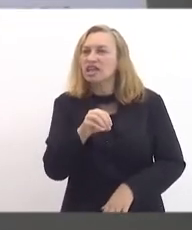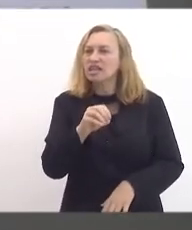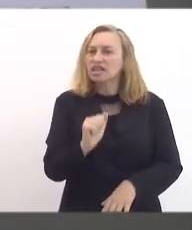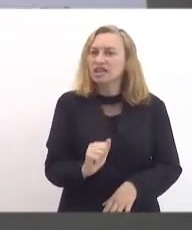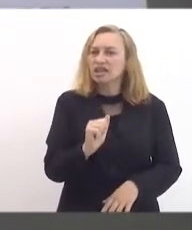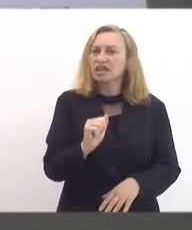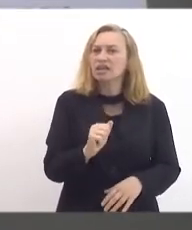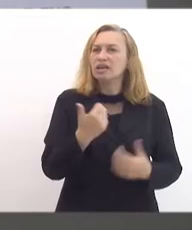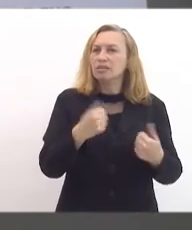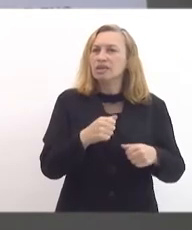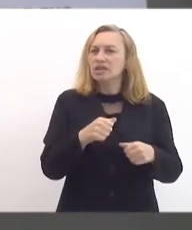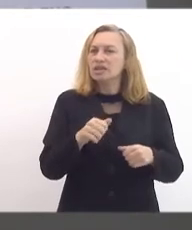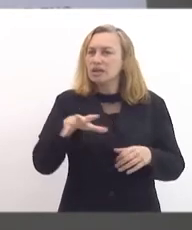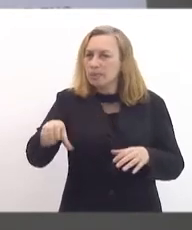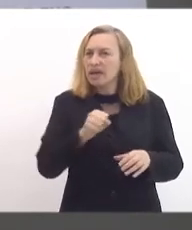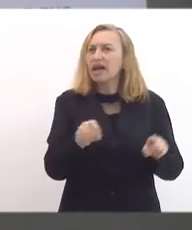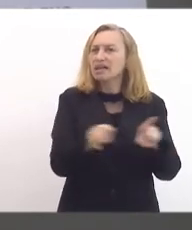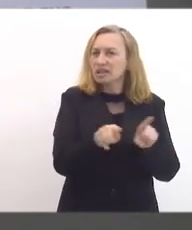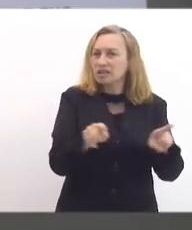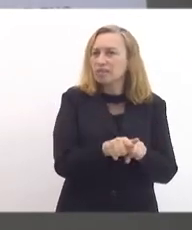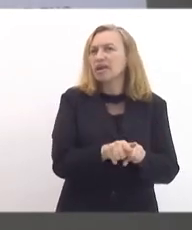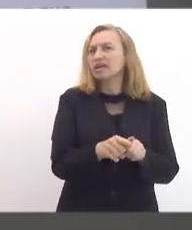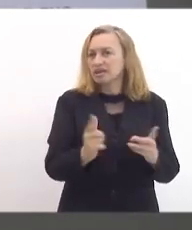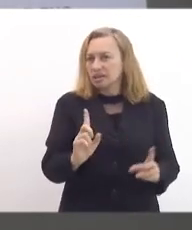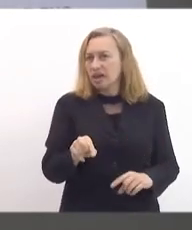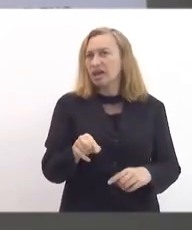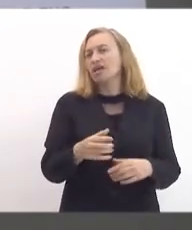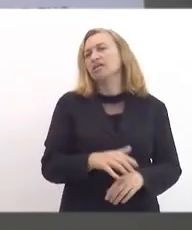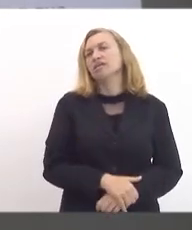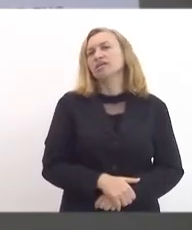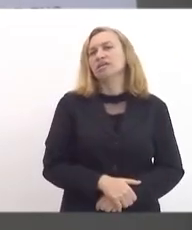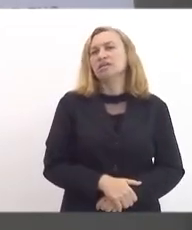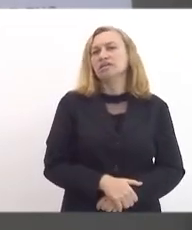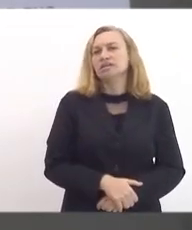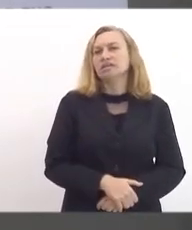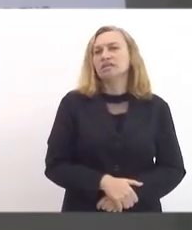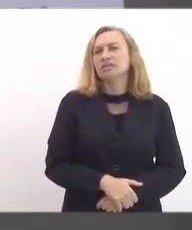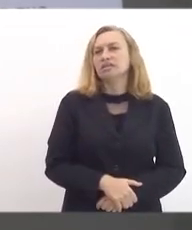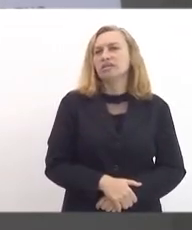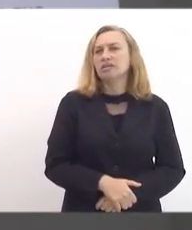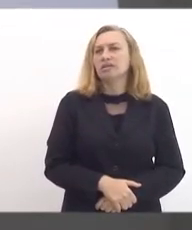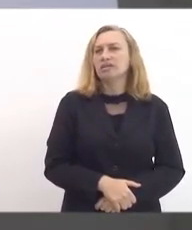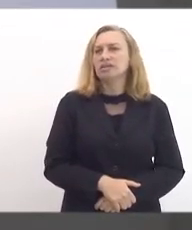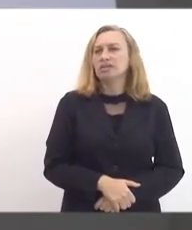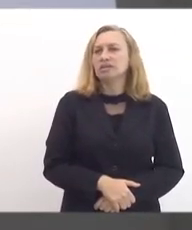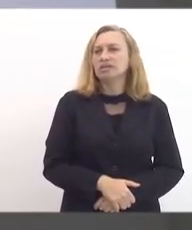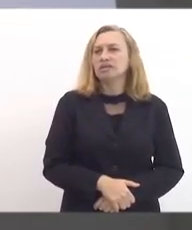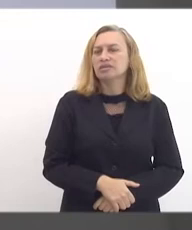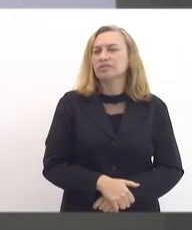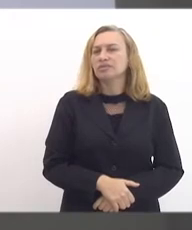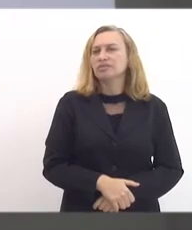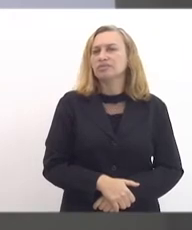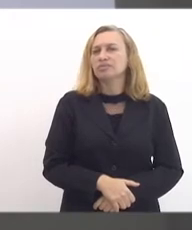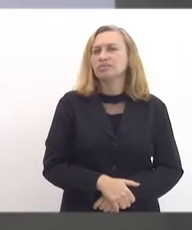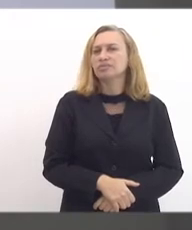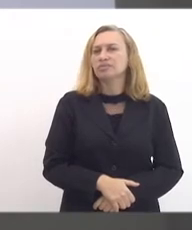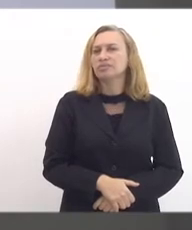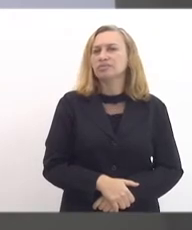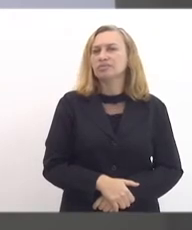princípio teria puxar também né inclusive uma disposição ali que ele mais adiante